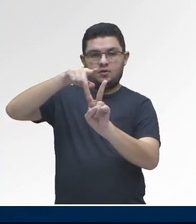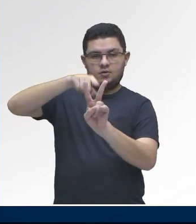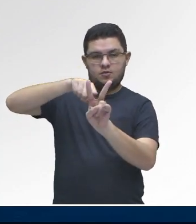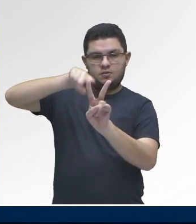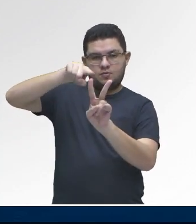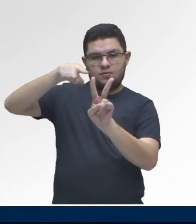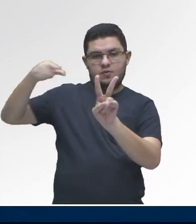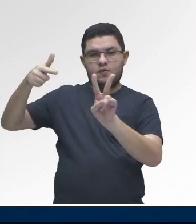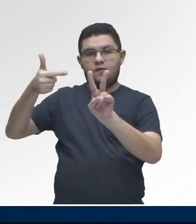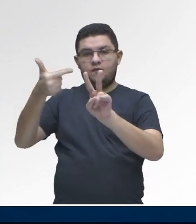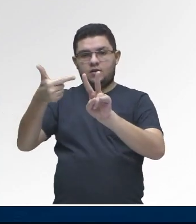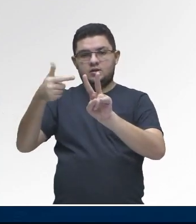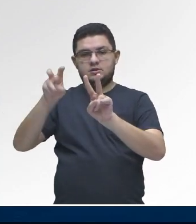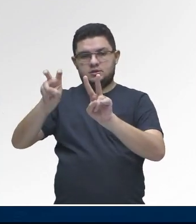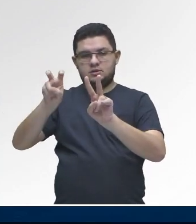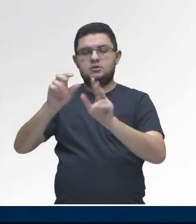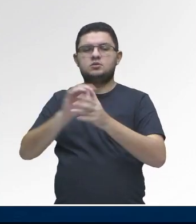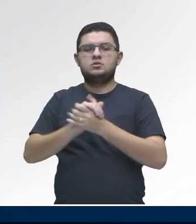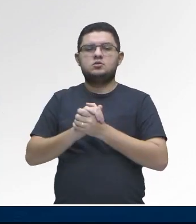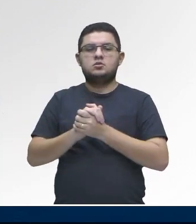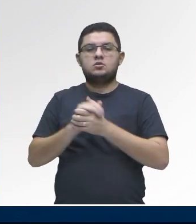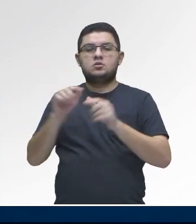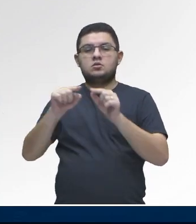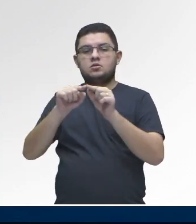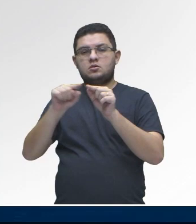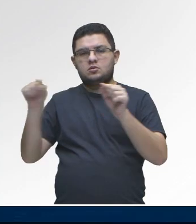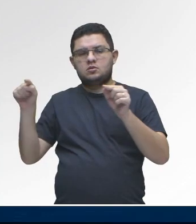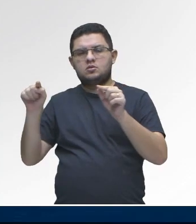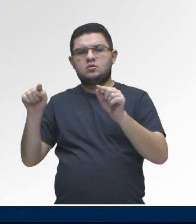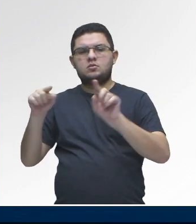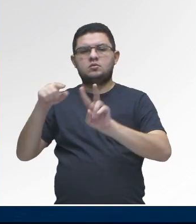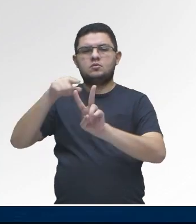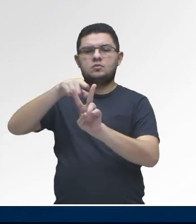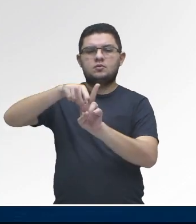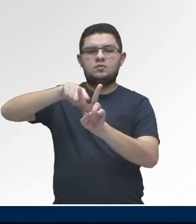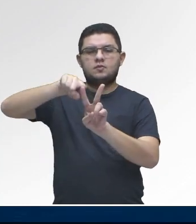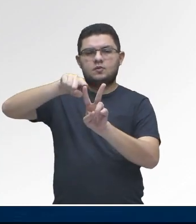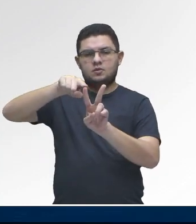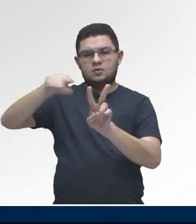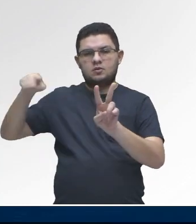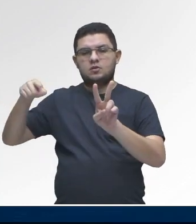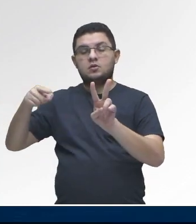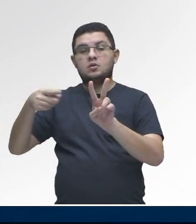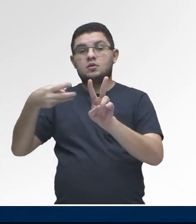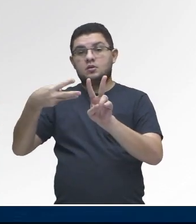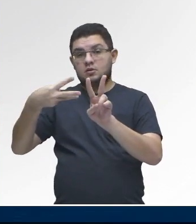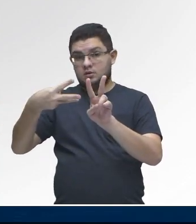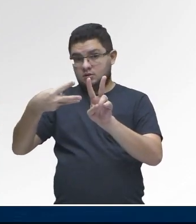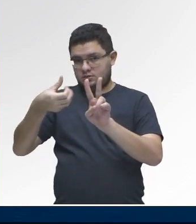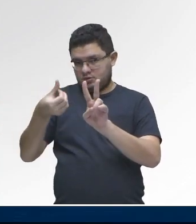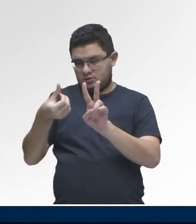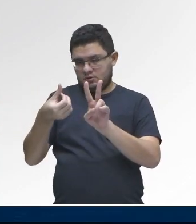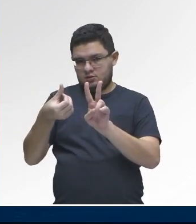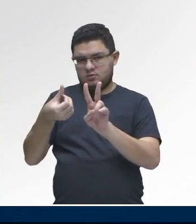Essa barra, apenas para lembrar, significa uma divisão.